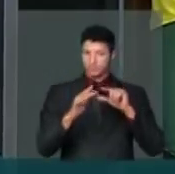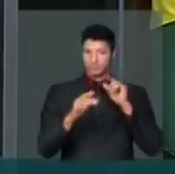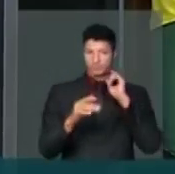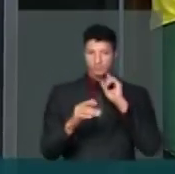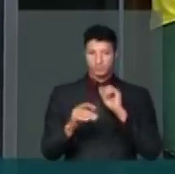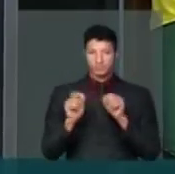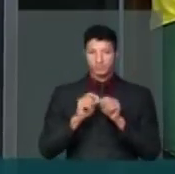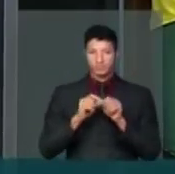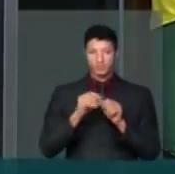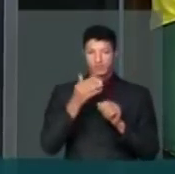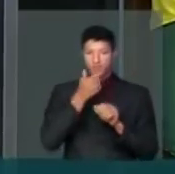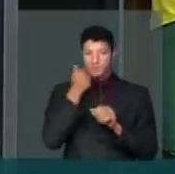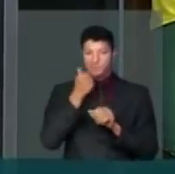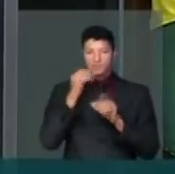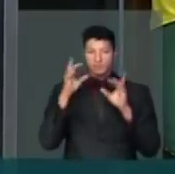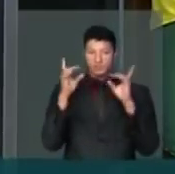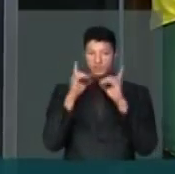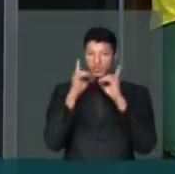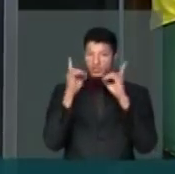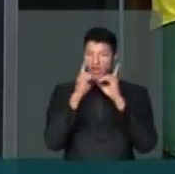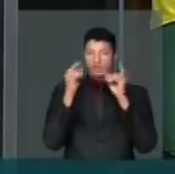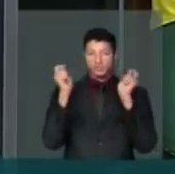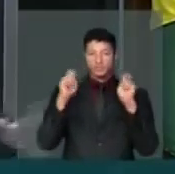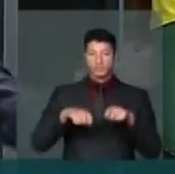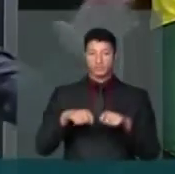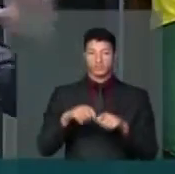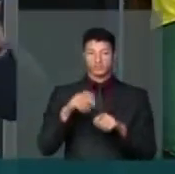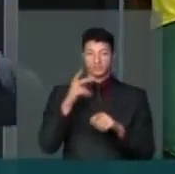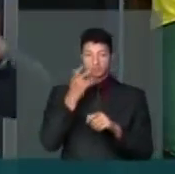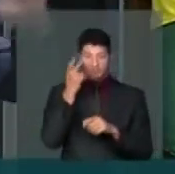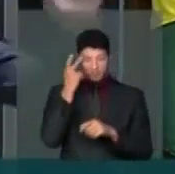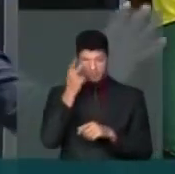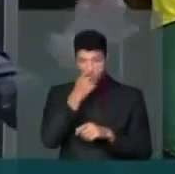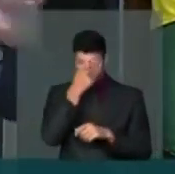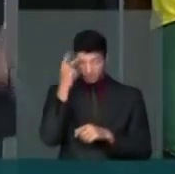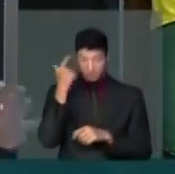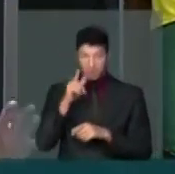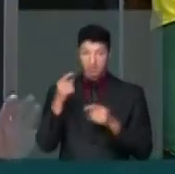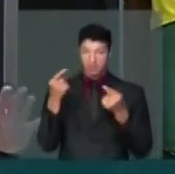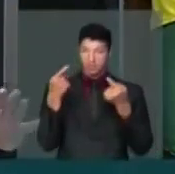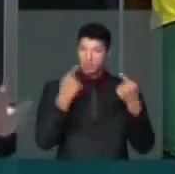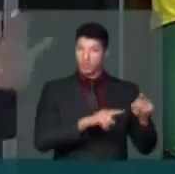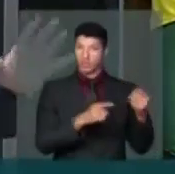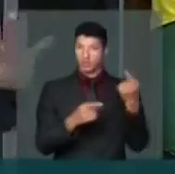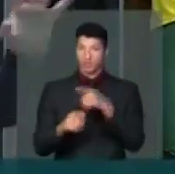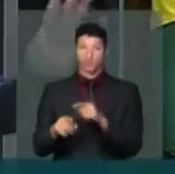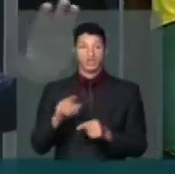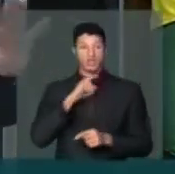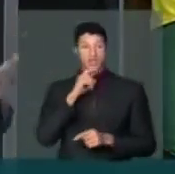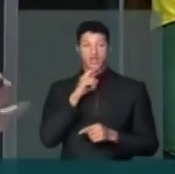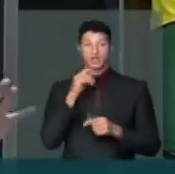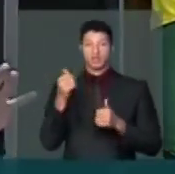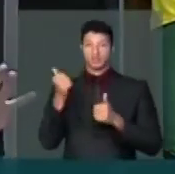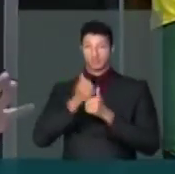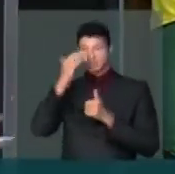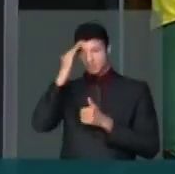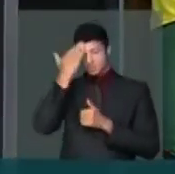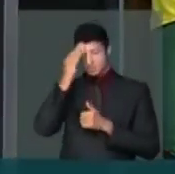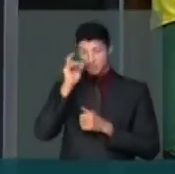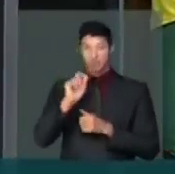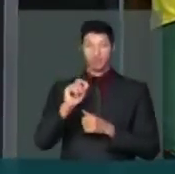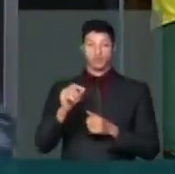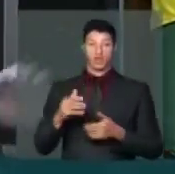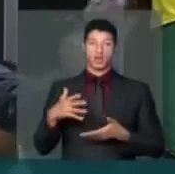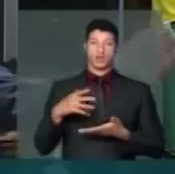procurando fazê-la da forma mais didática possível, para que não se coloque ninguém contra ninguém, nem ninguém entenda que